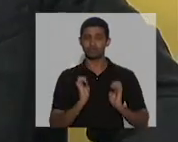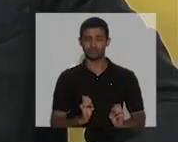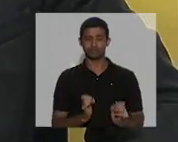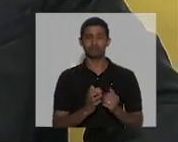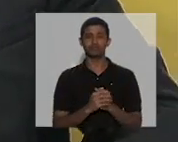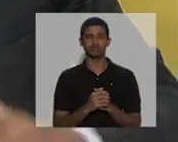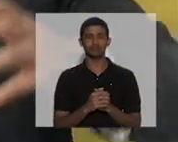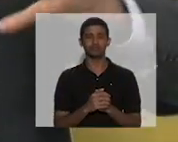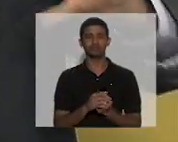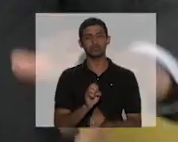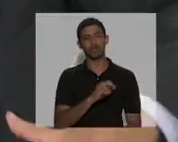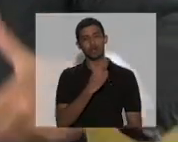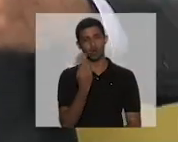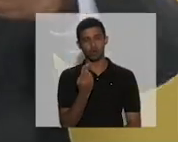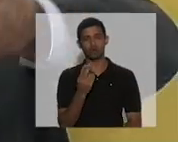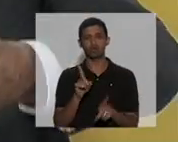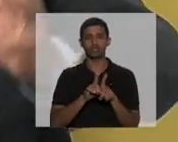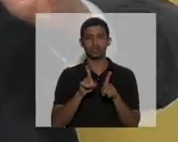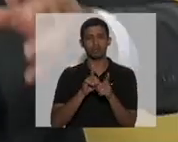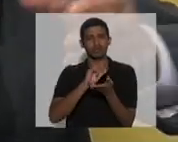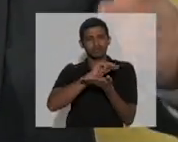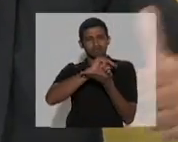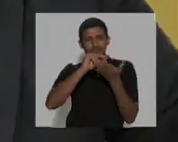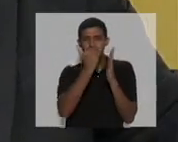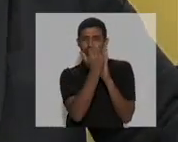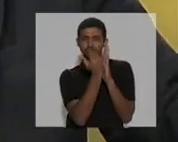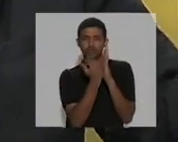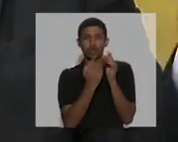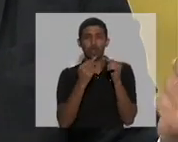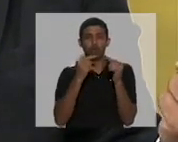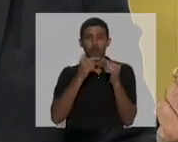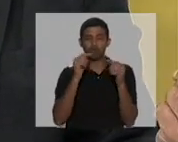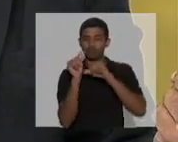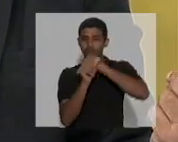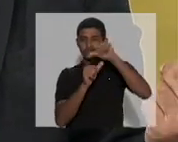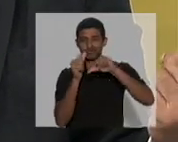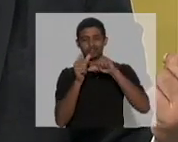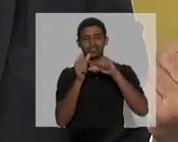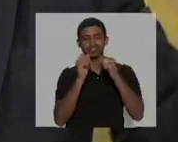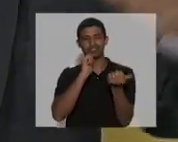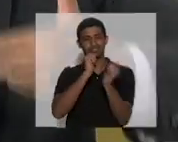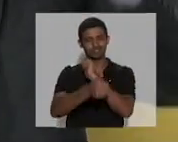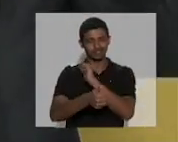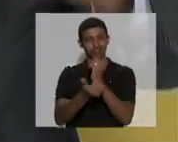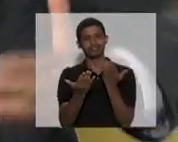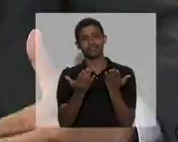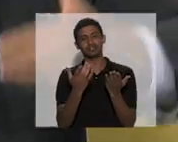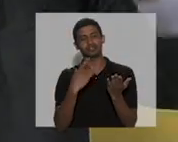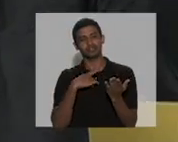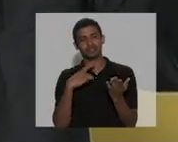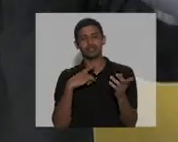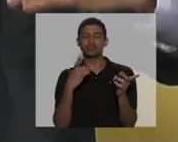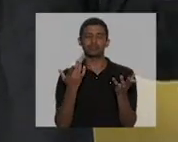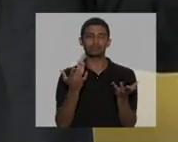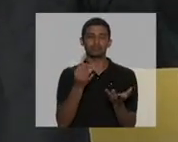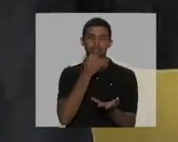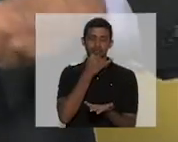éticos ou outros critérios vinculados ao esporte, para disseminação, para